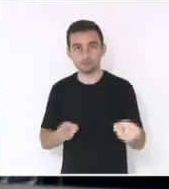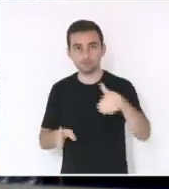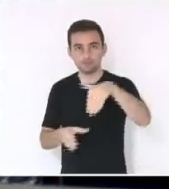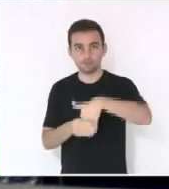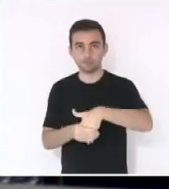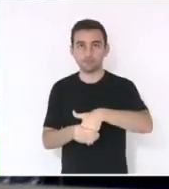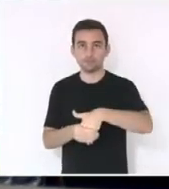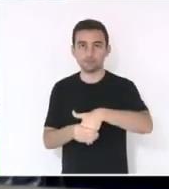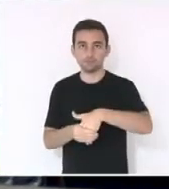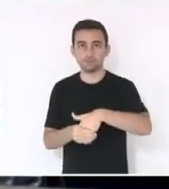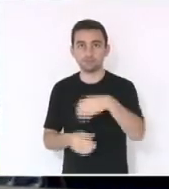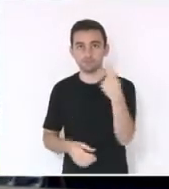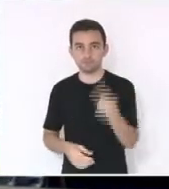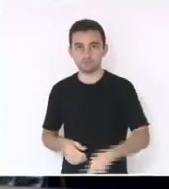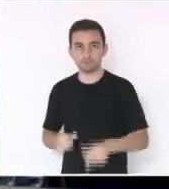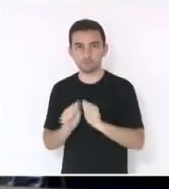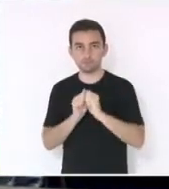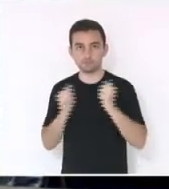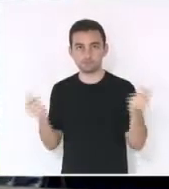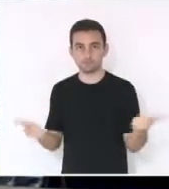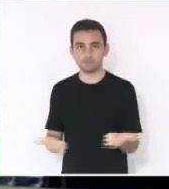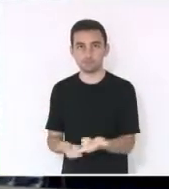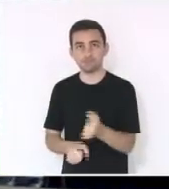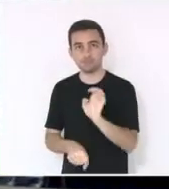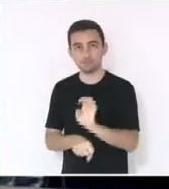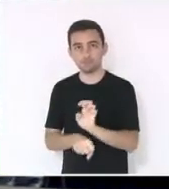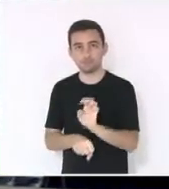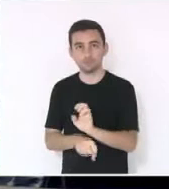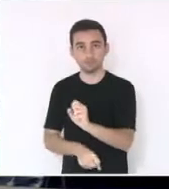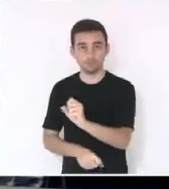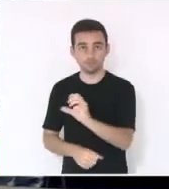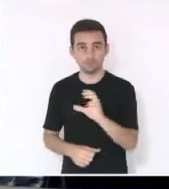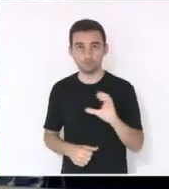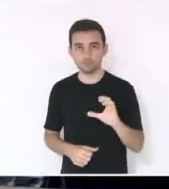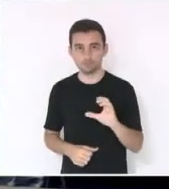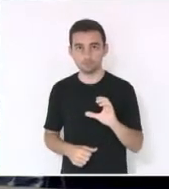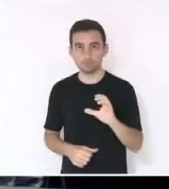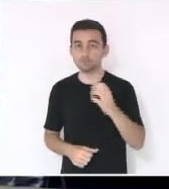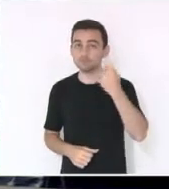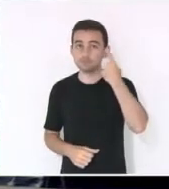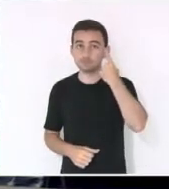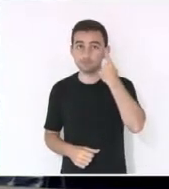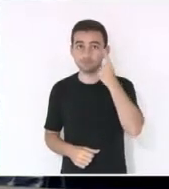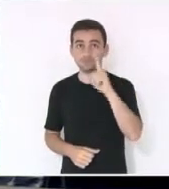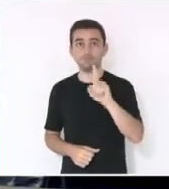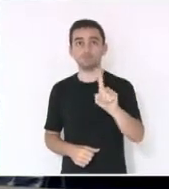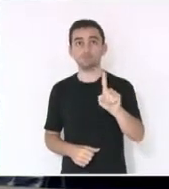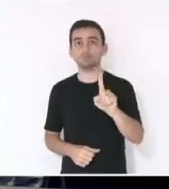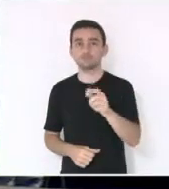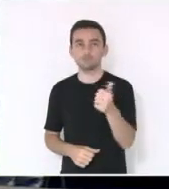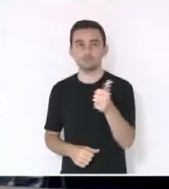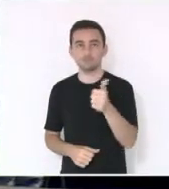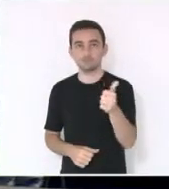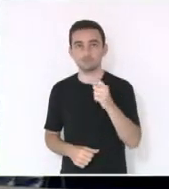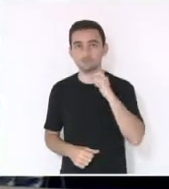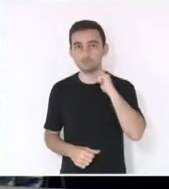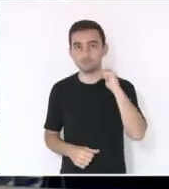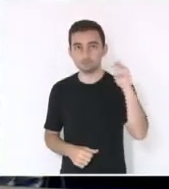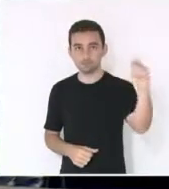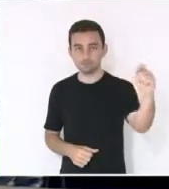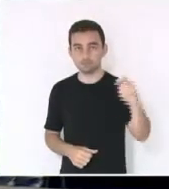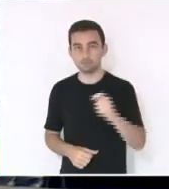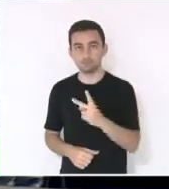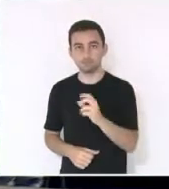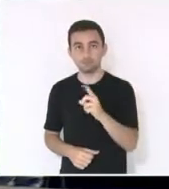da Assembleia Legislativa do Estado de Santa Catarina, realizada em 11 de abril de